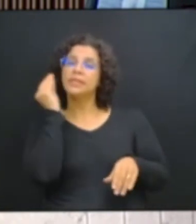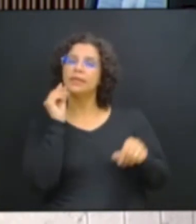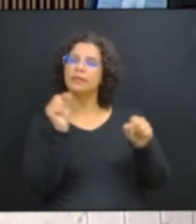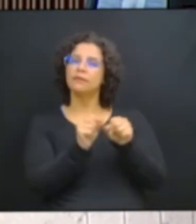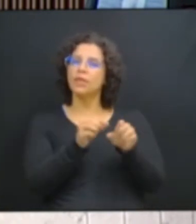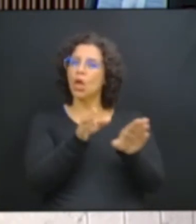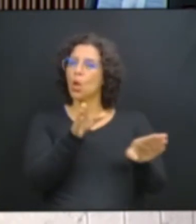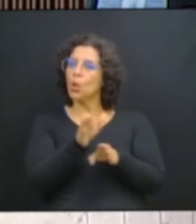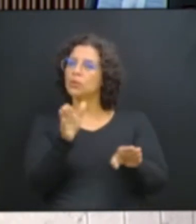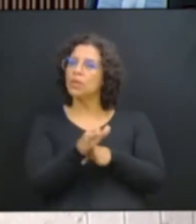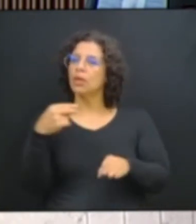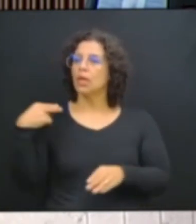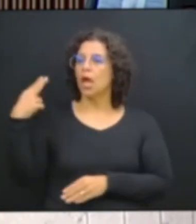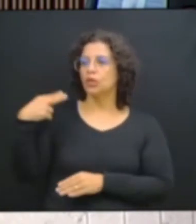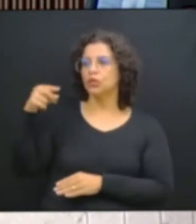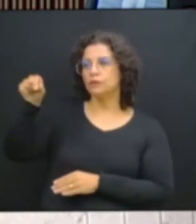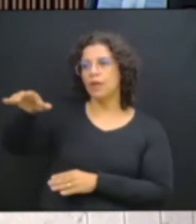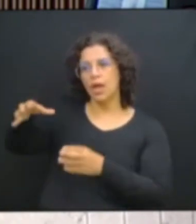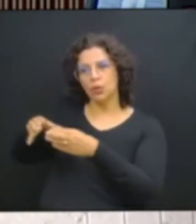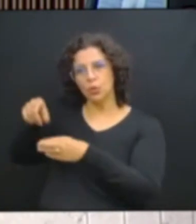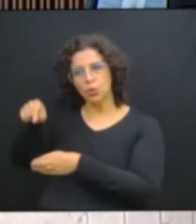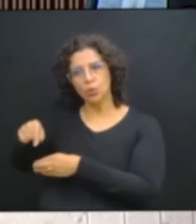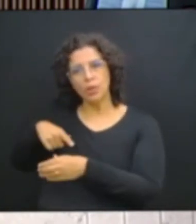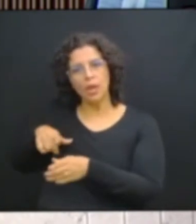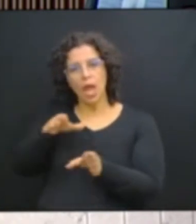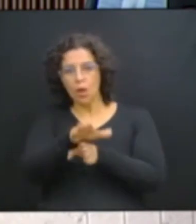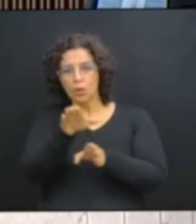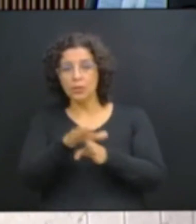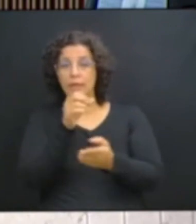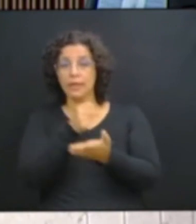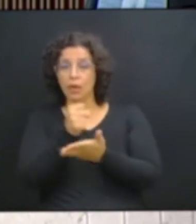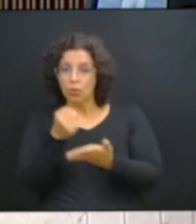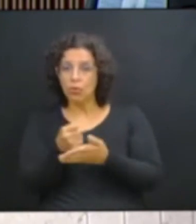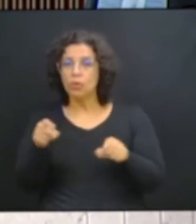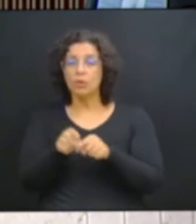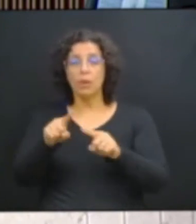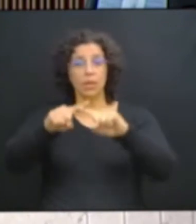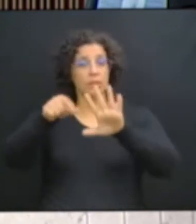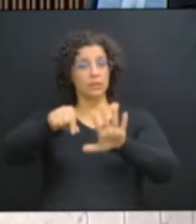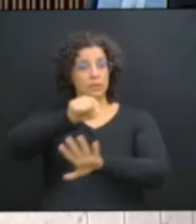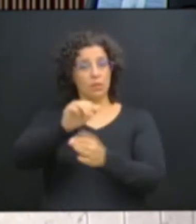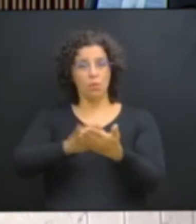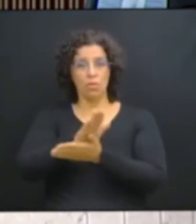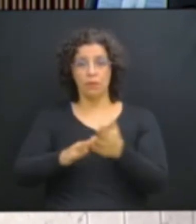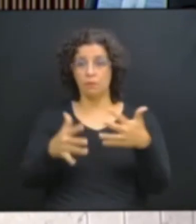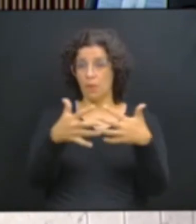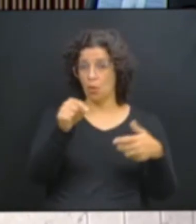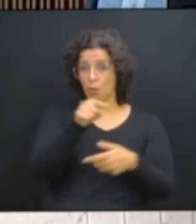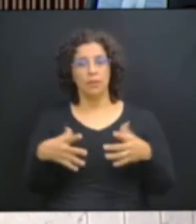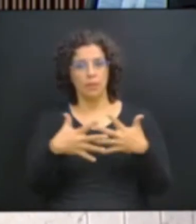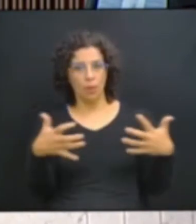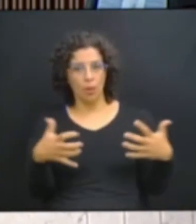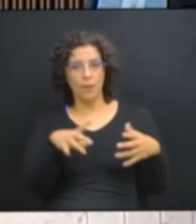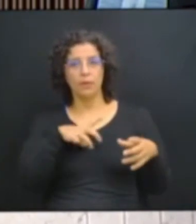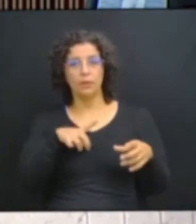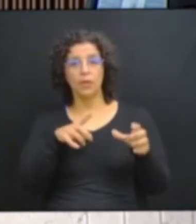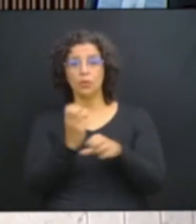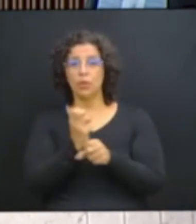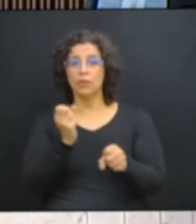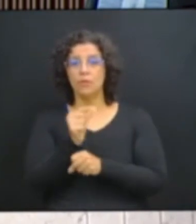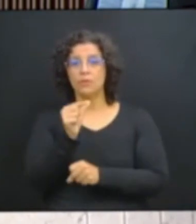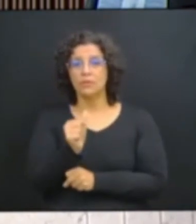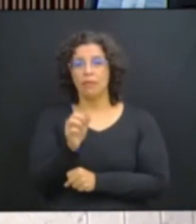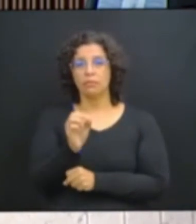com base em orientação de um escritório de advocacia contratado também sem licitação, sendo que a Copel tem um corpo de mais de